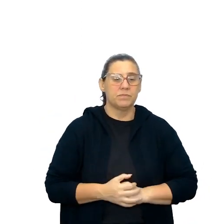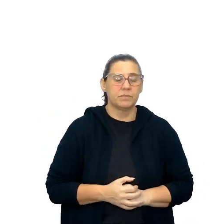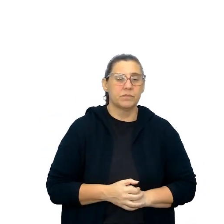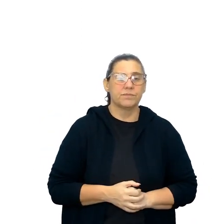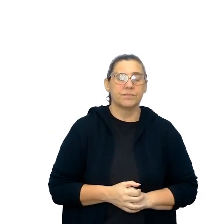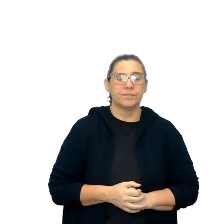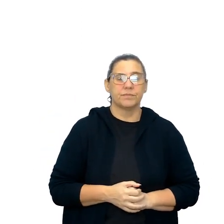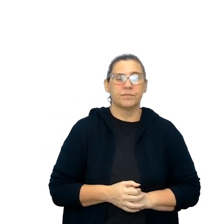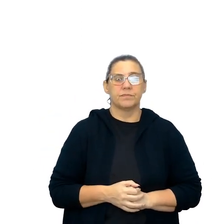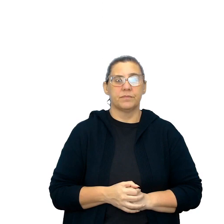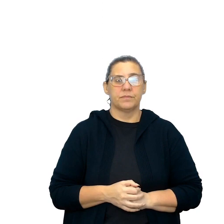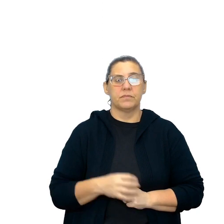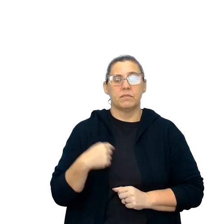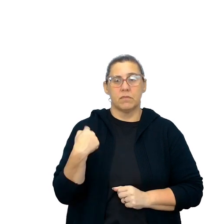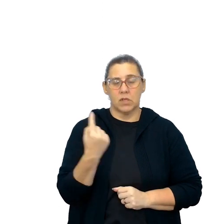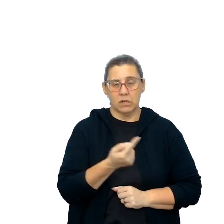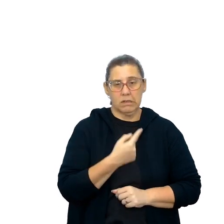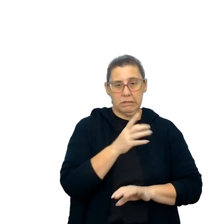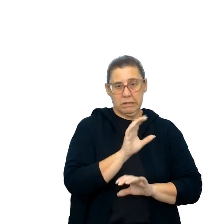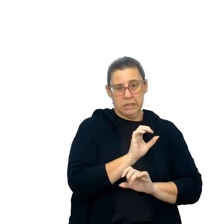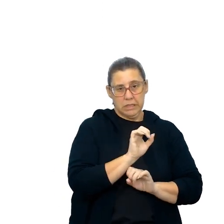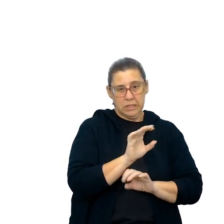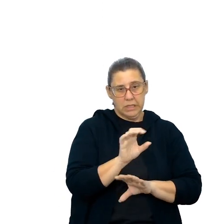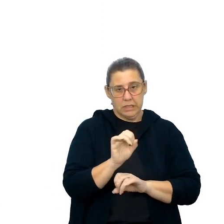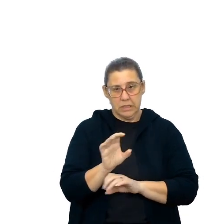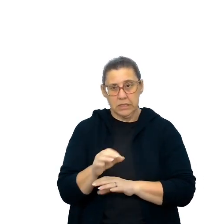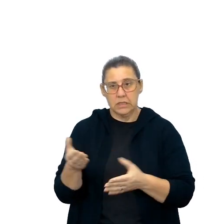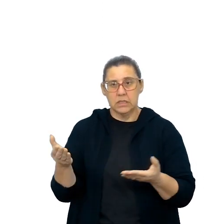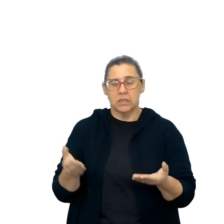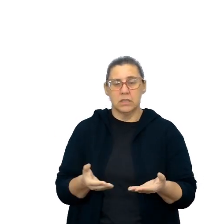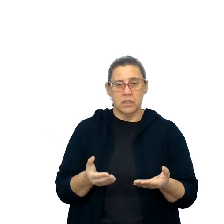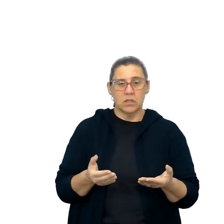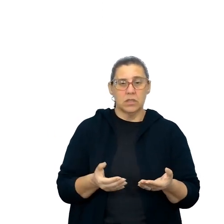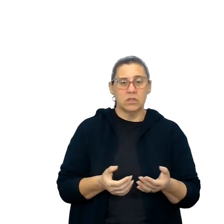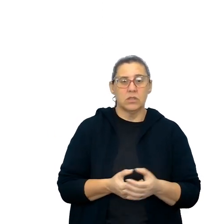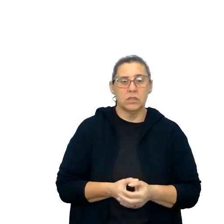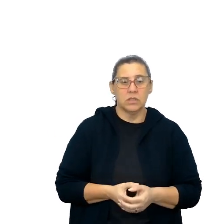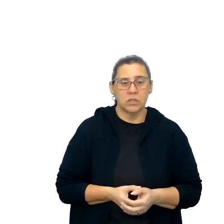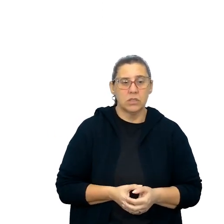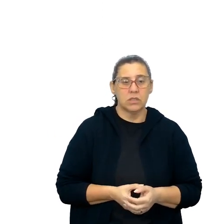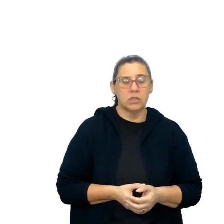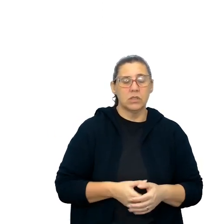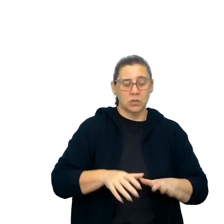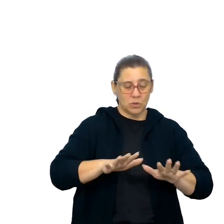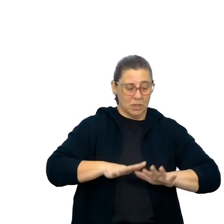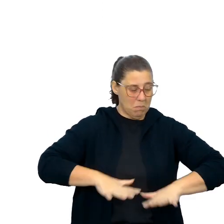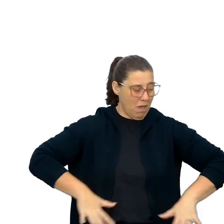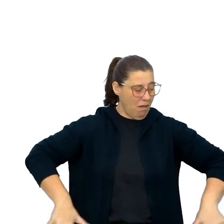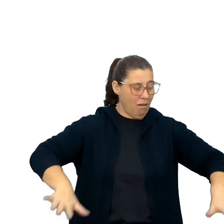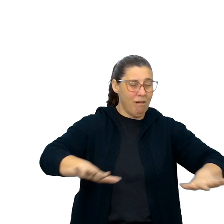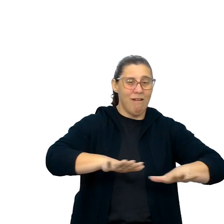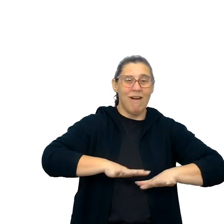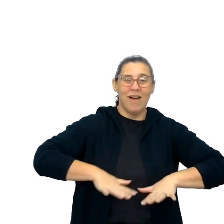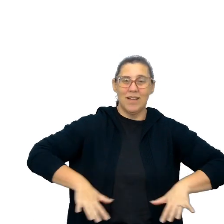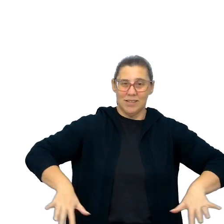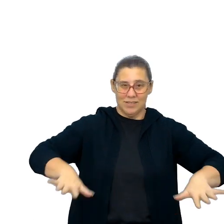né, nós estamos trabalhando o que nós chamamos de dimensões do espaço, né,